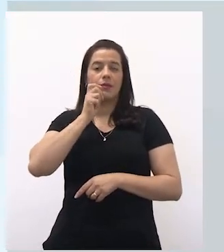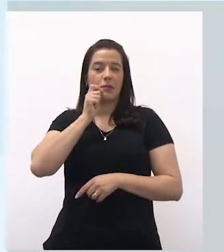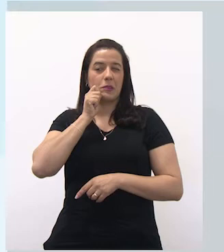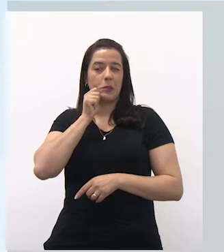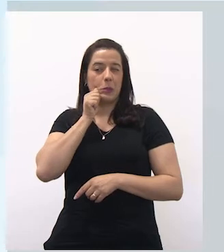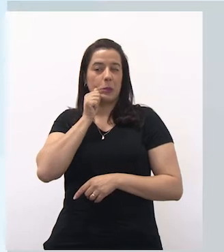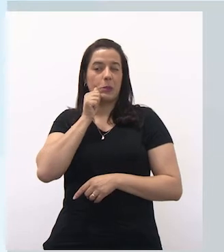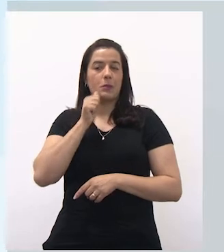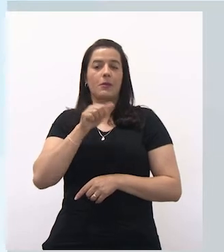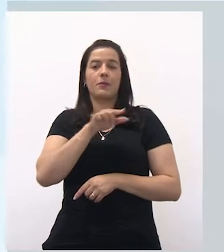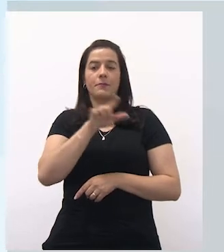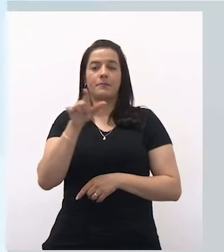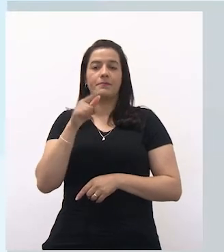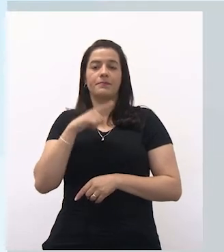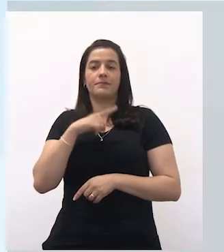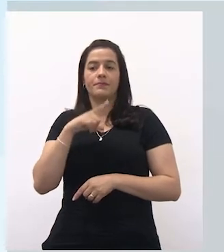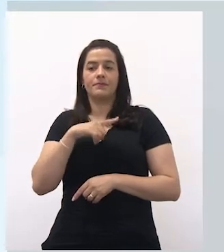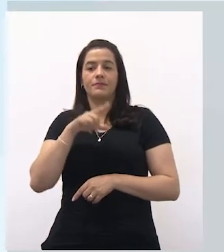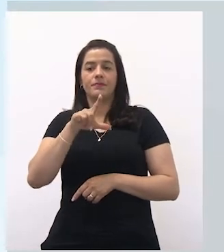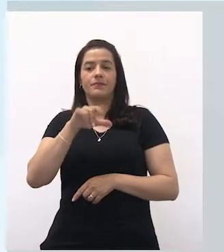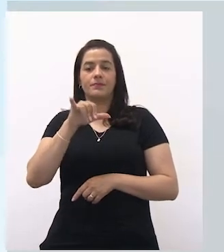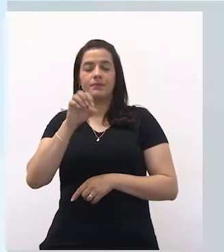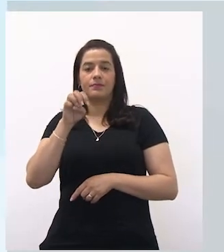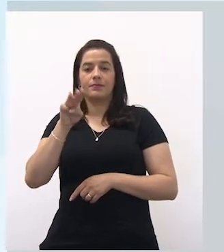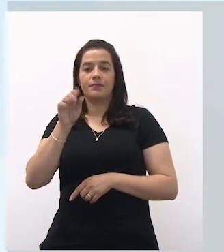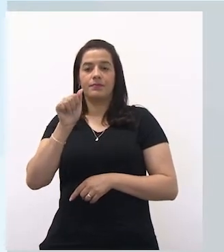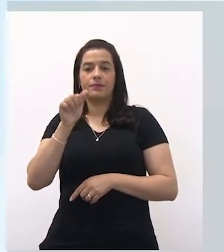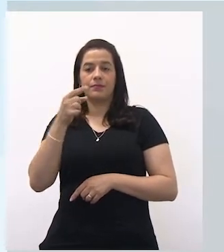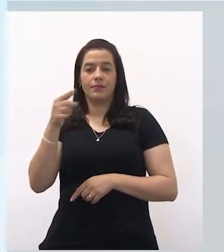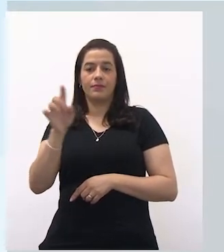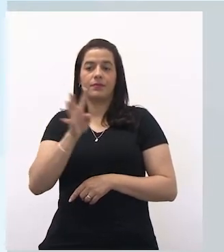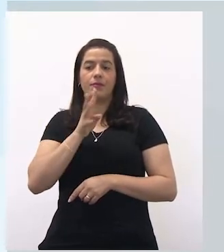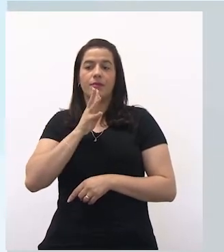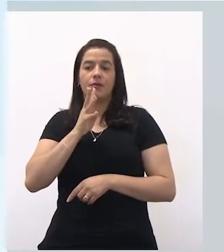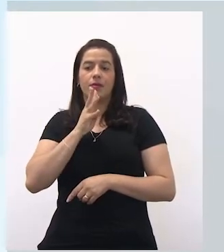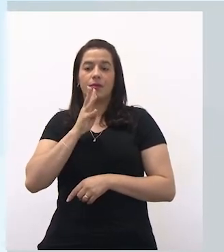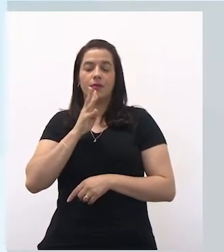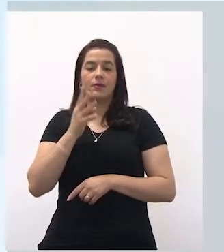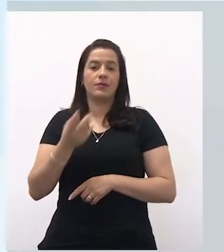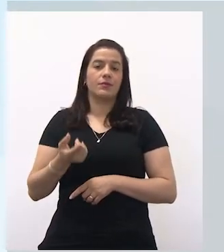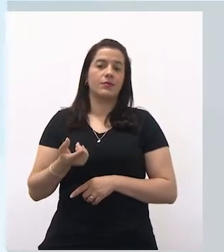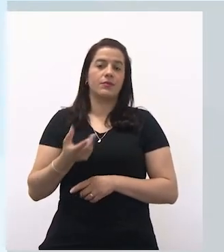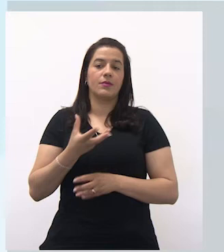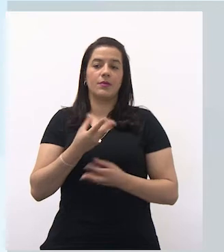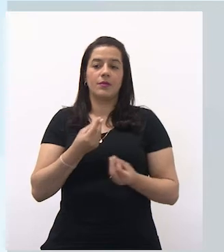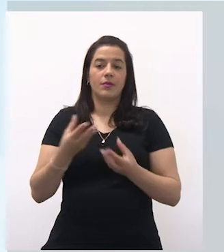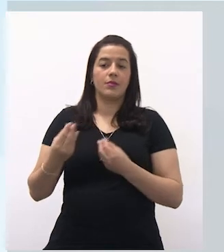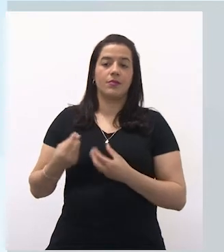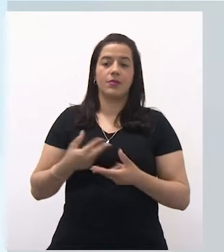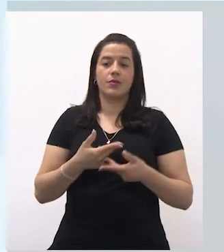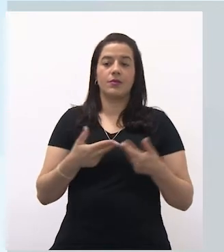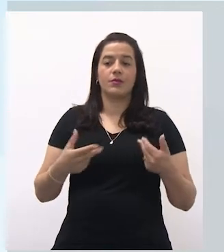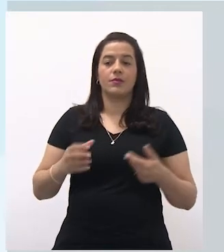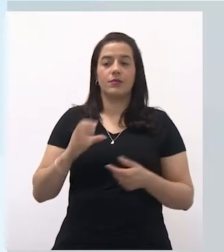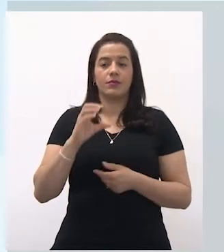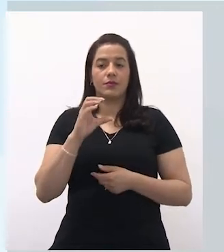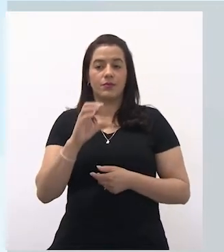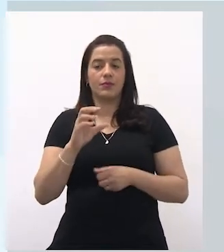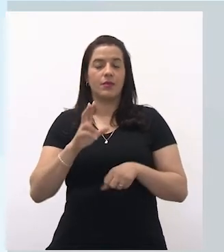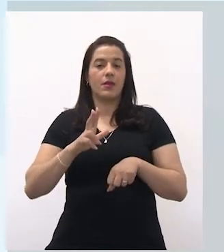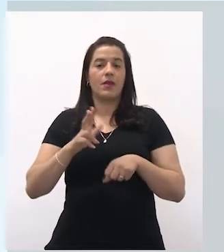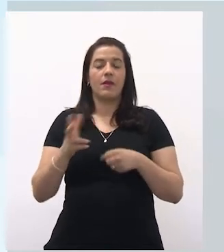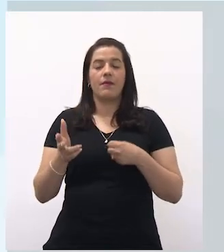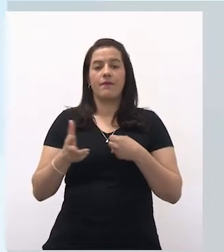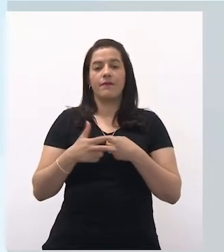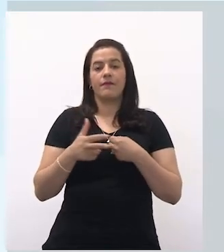fruta, e que eu sei que esse limão ele é uma fruta conhecida como rica em vitamina C, que tem comparação com a